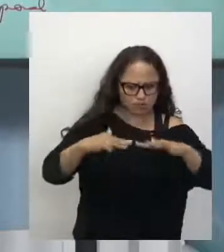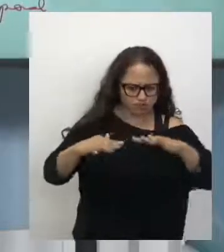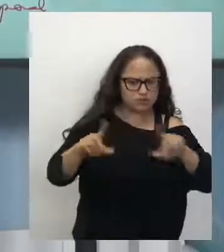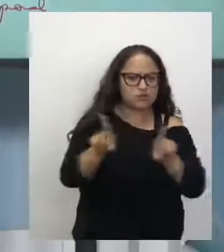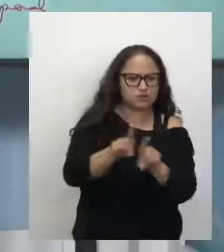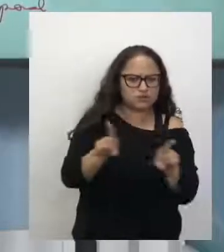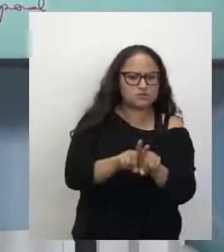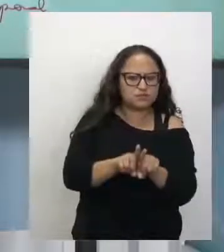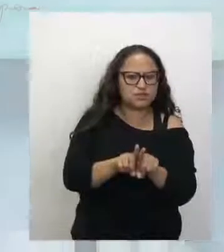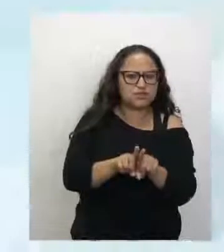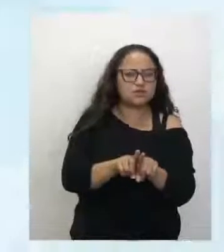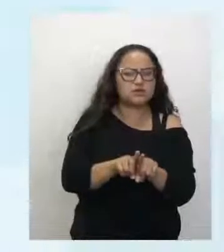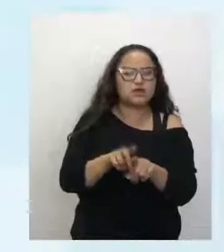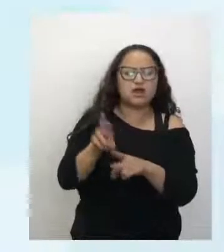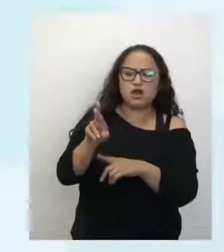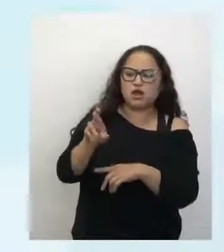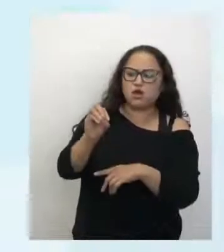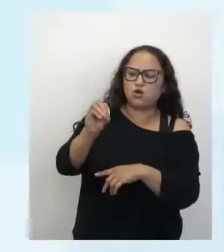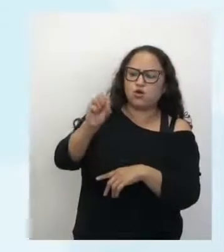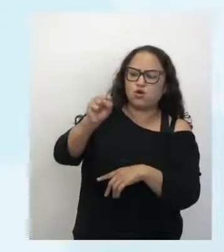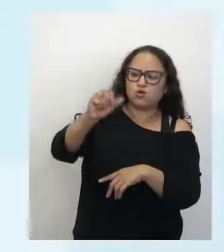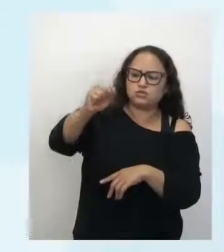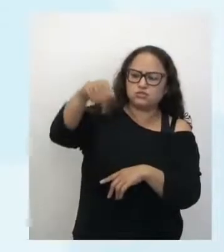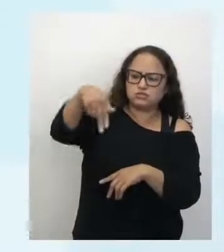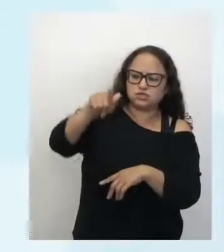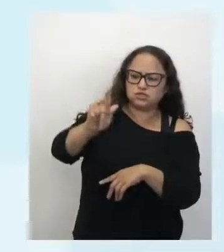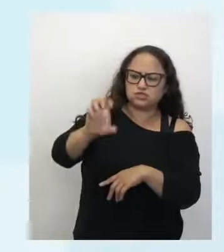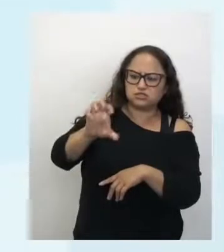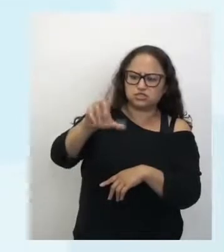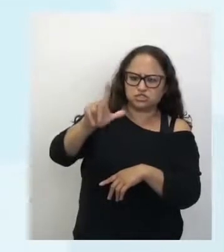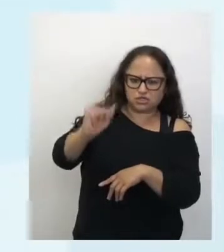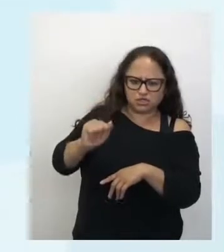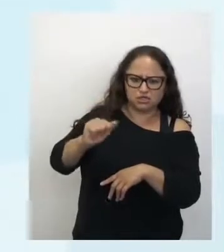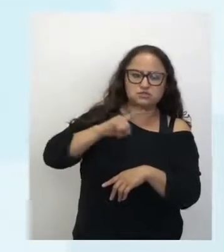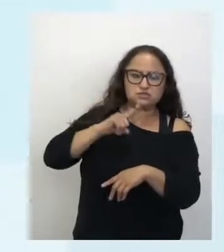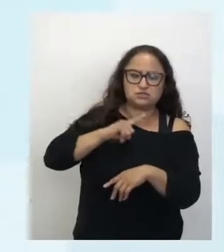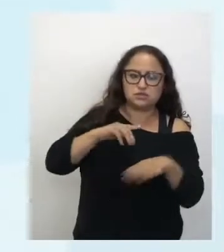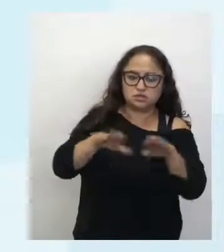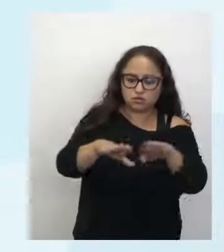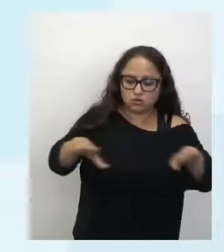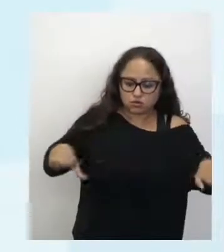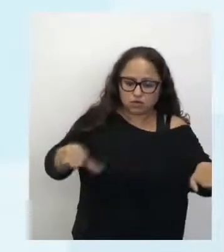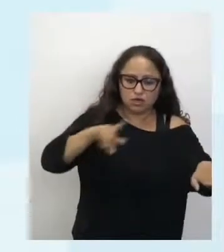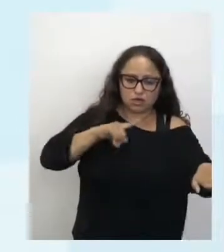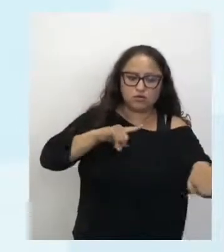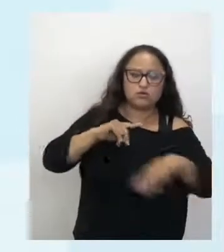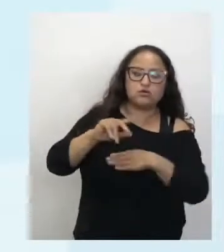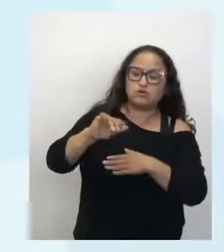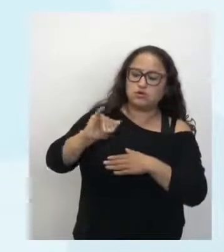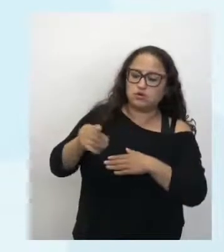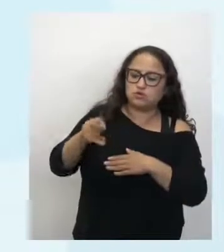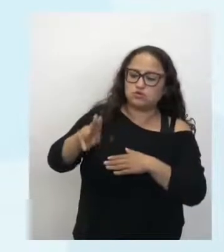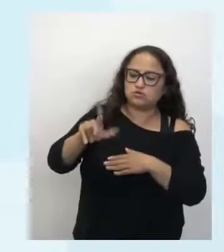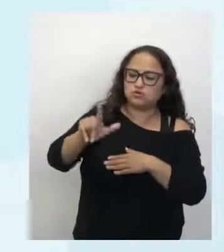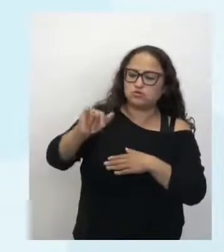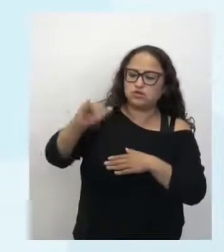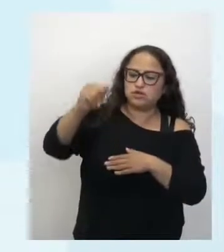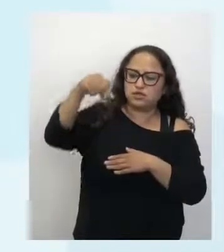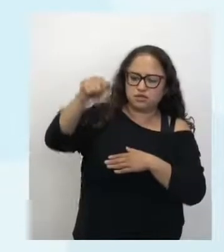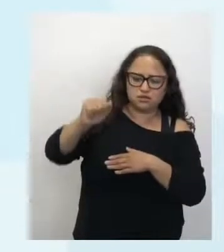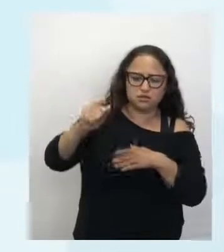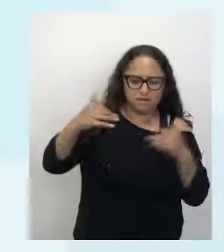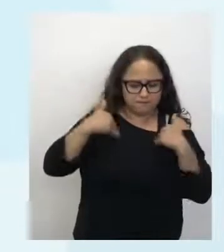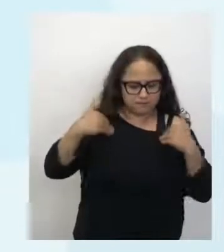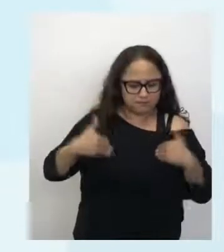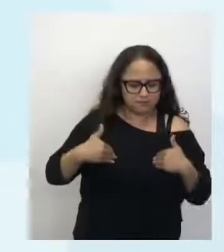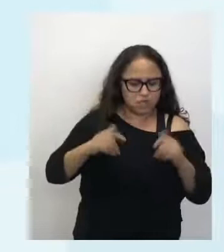certo? Professora Rosângela citou o cenário, iluminação, sonoplastia. Professora Juliana citou a construção da personagem,